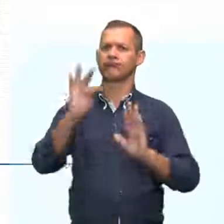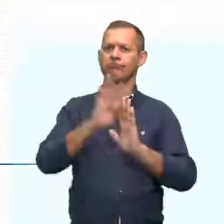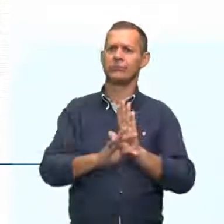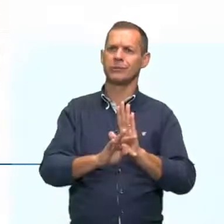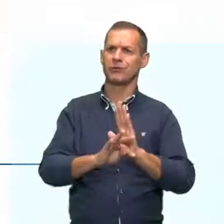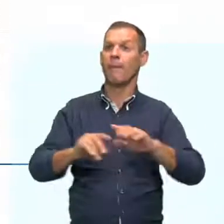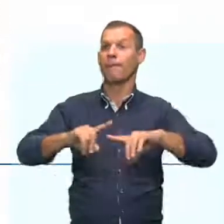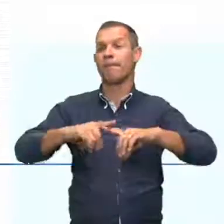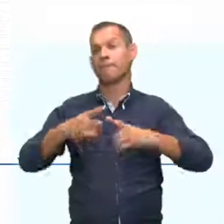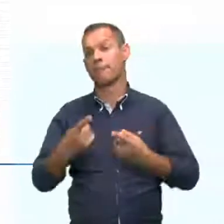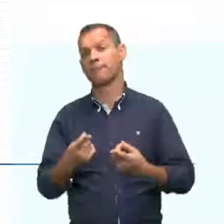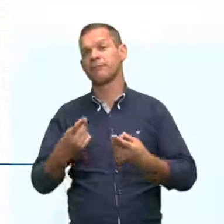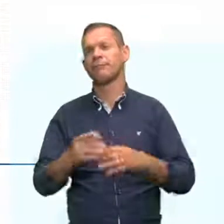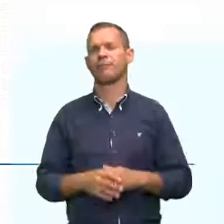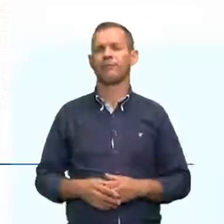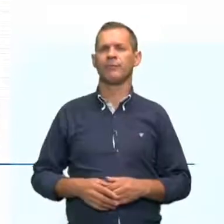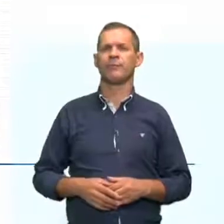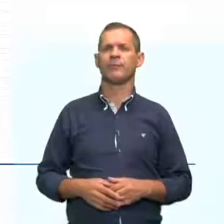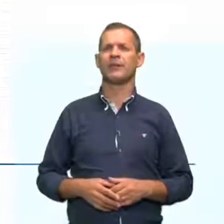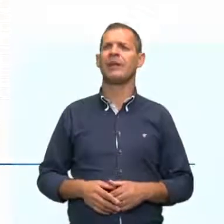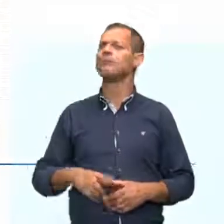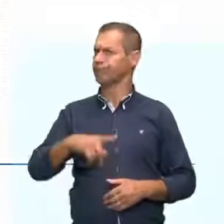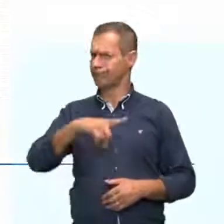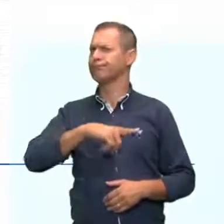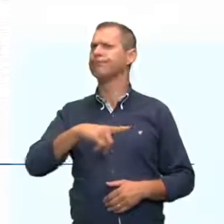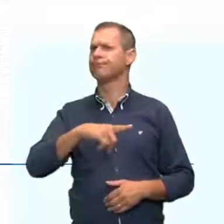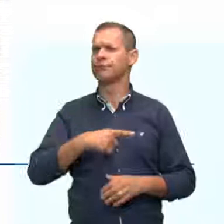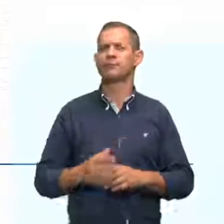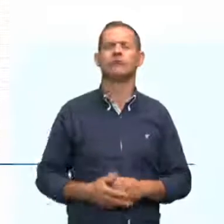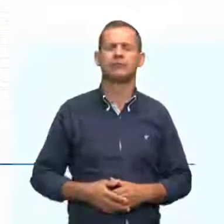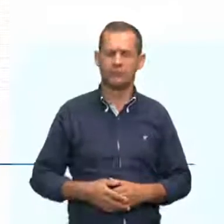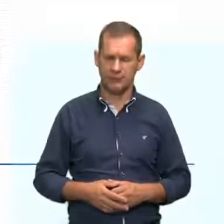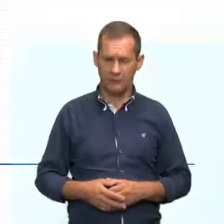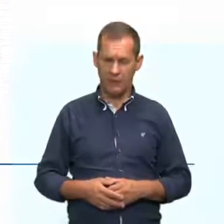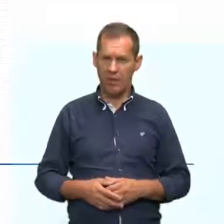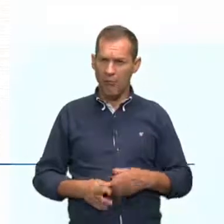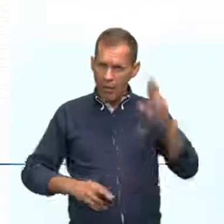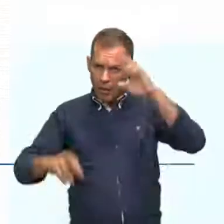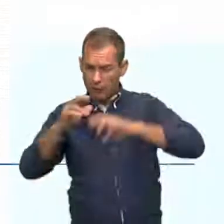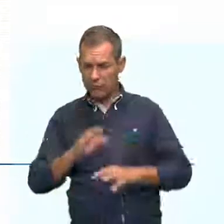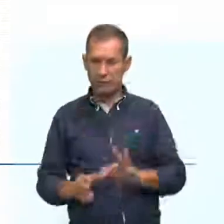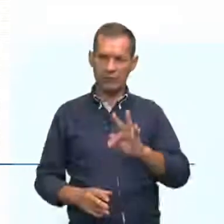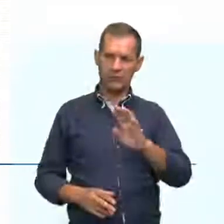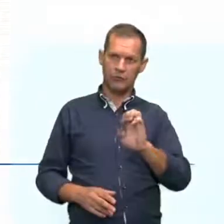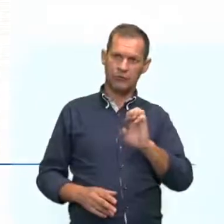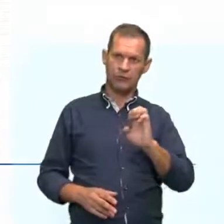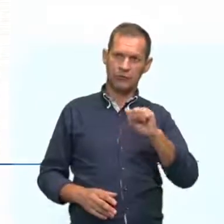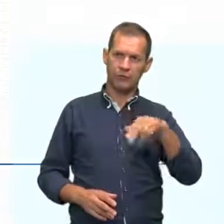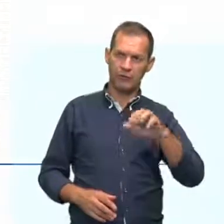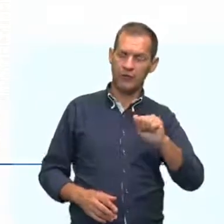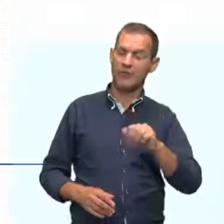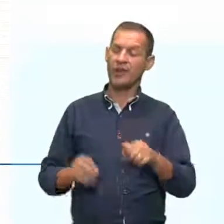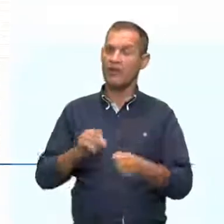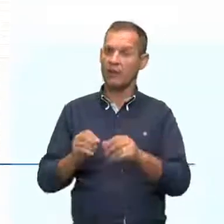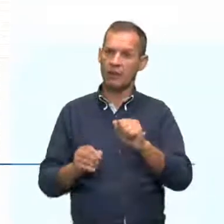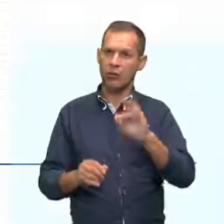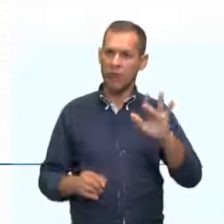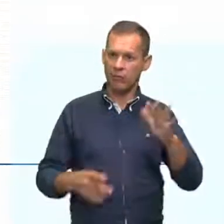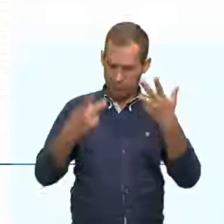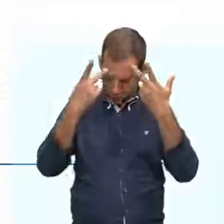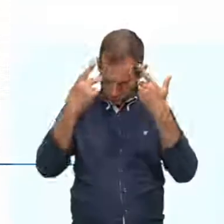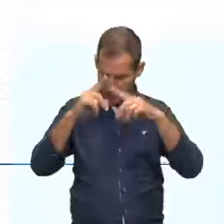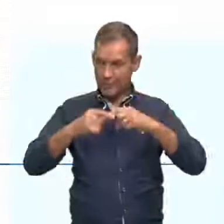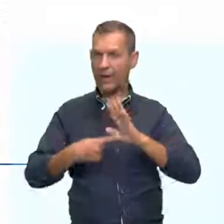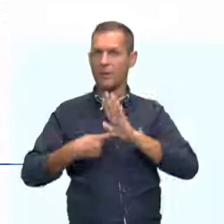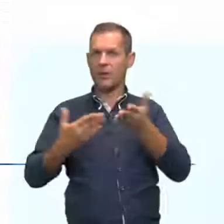texto. Então, existe a análise de frequência feita no alfabeto comum, que está